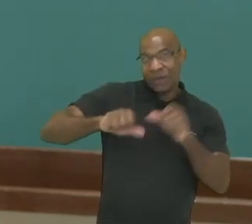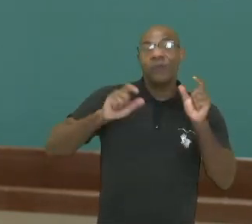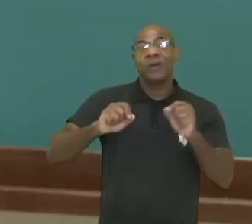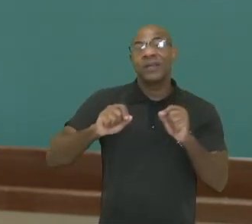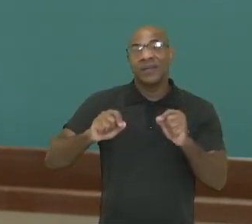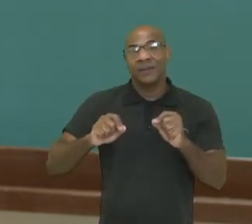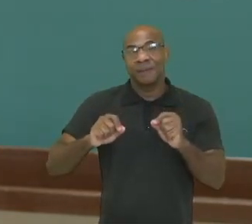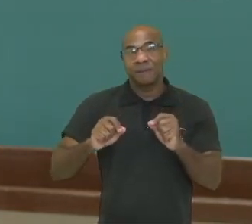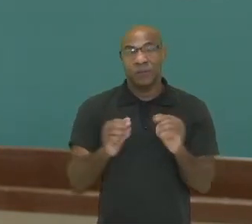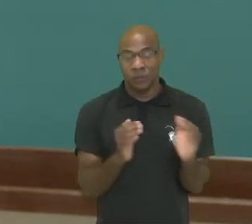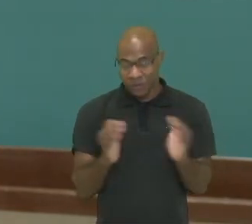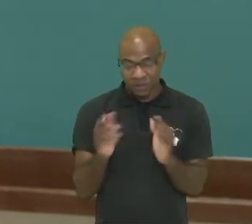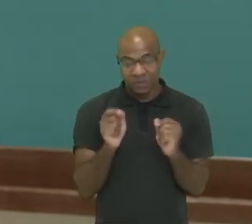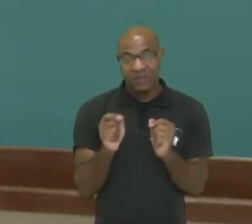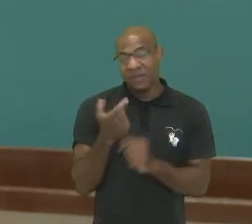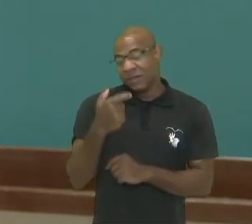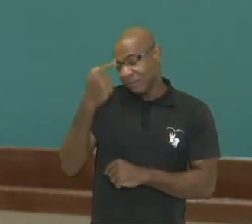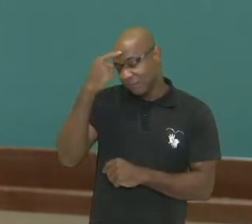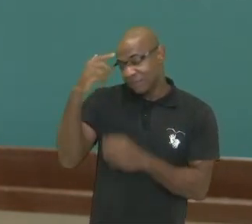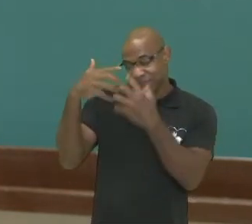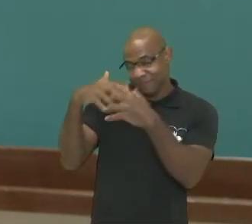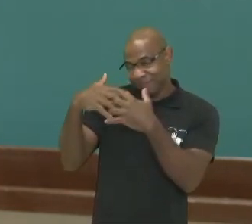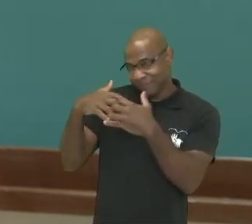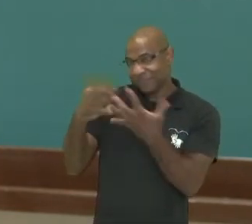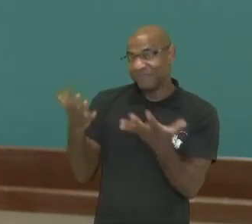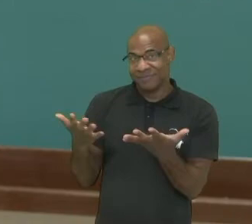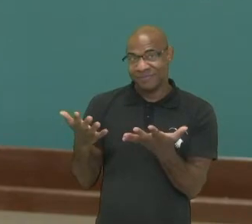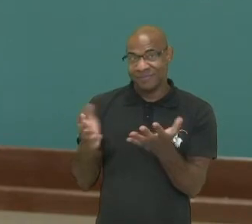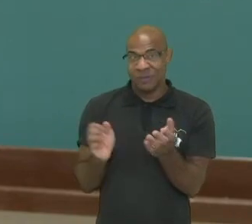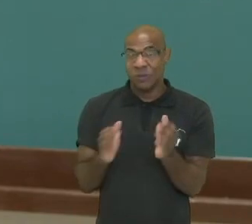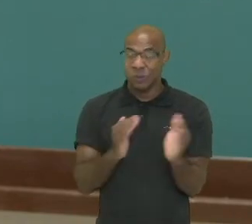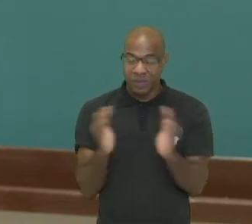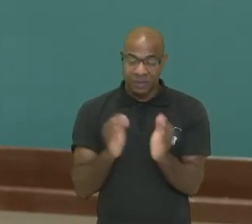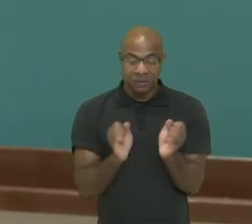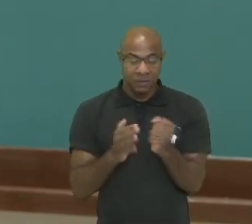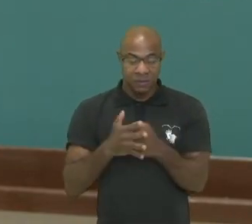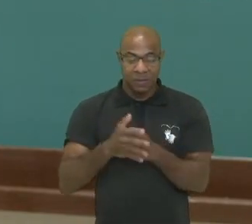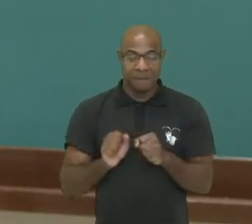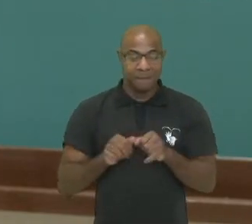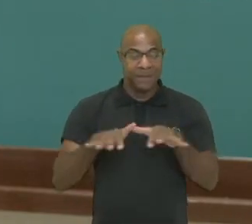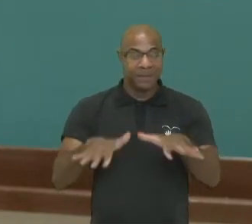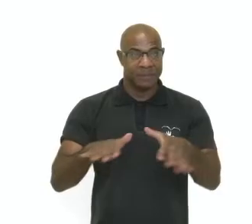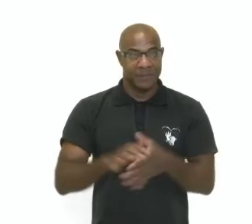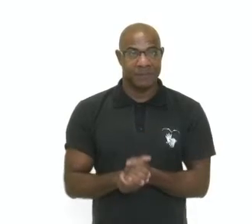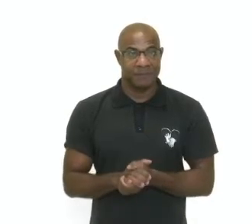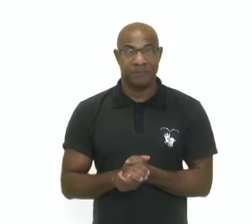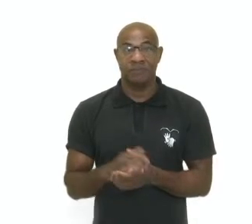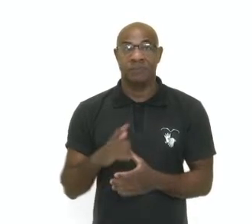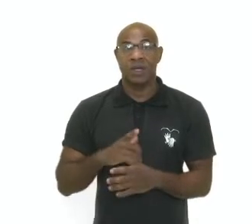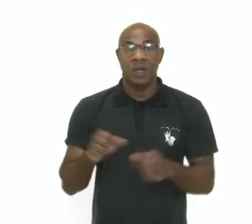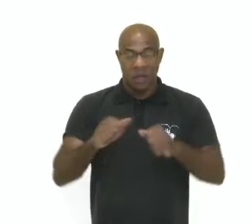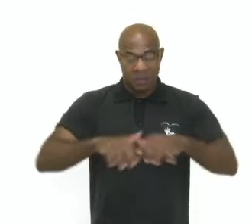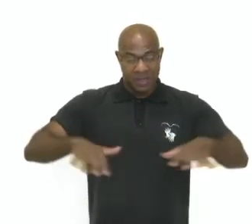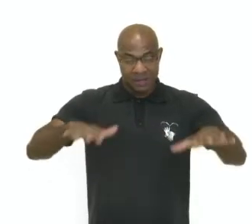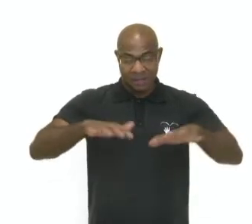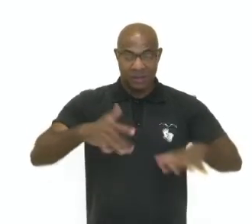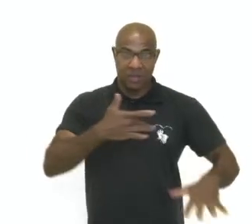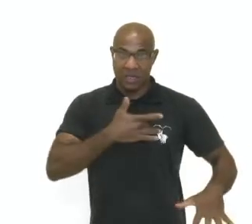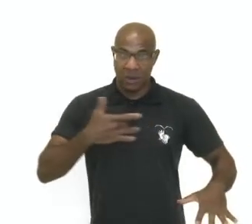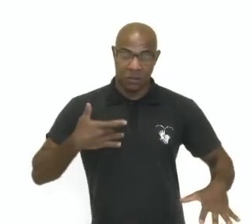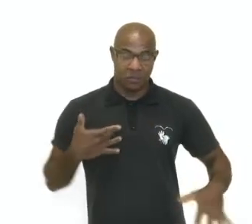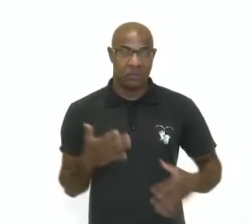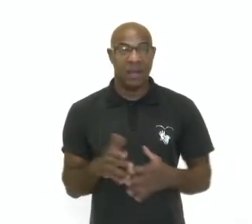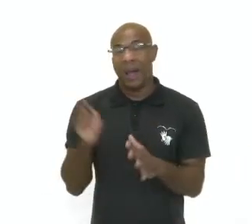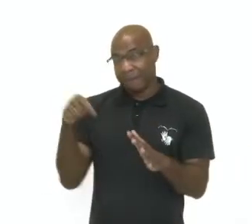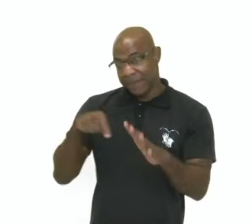quê? Das reflexões trazidas pela pandemia. Então, com relação ao meio ambiente e à sua saúde, a